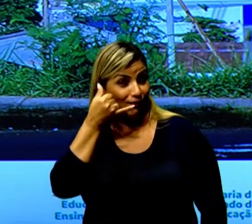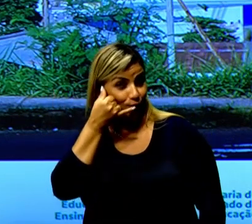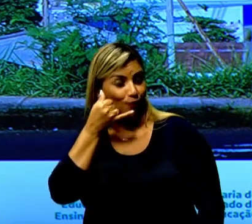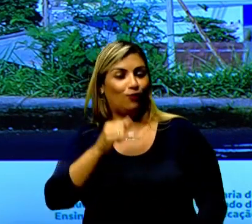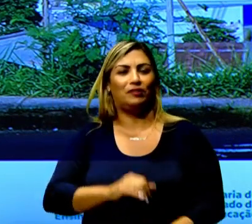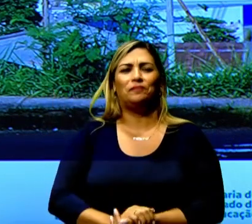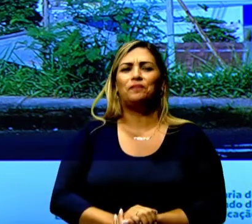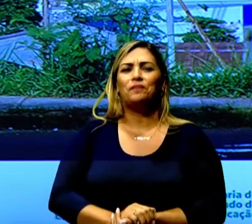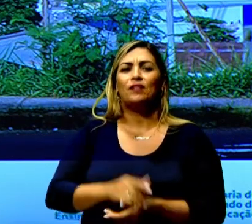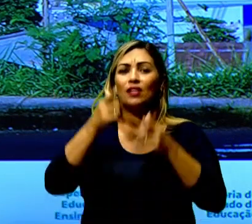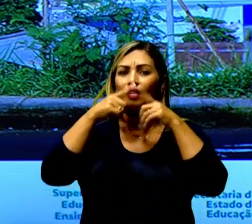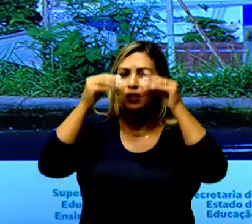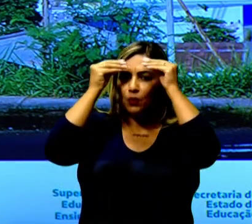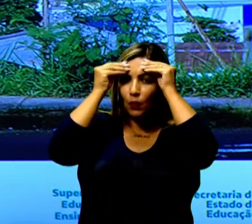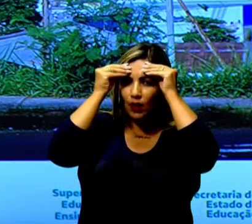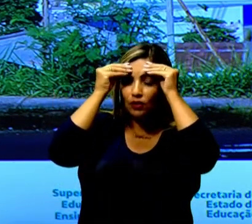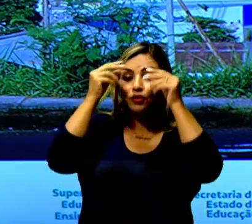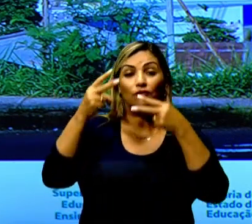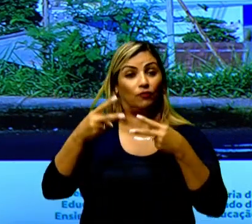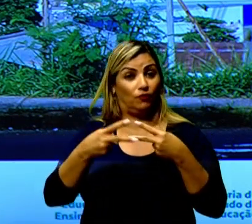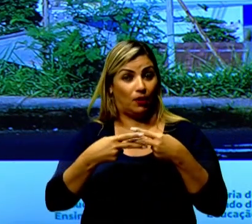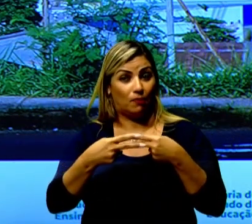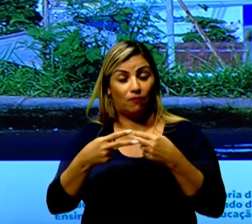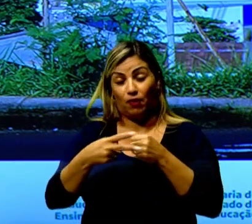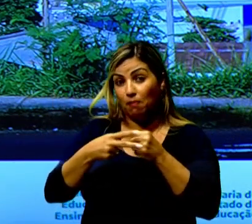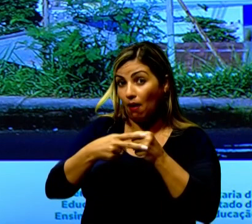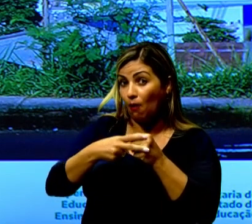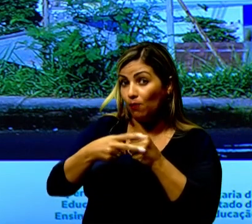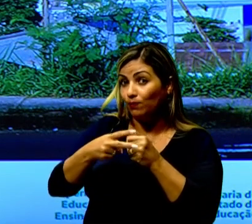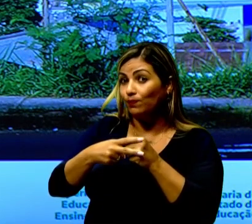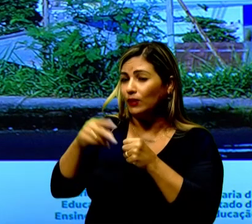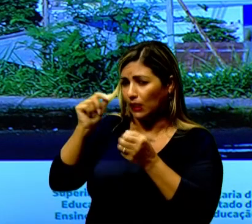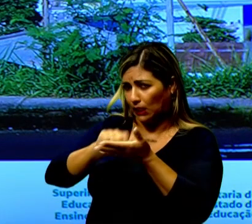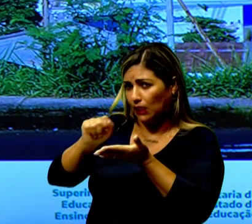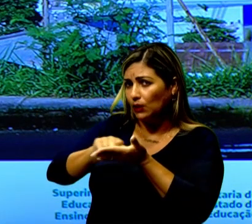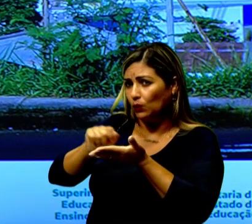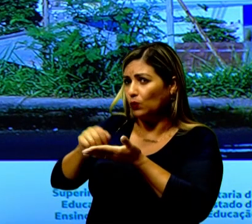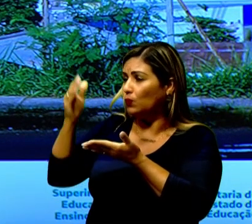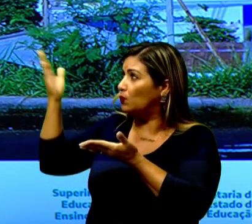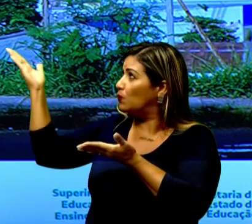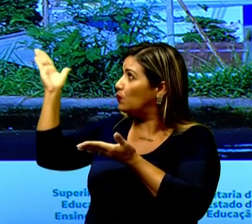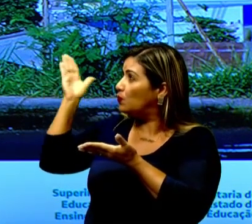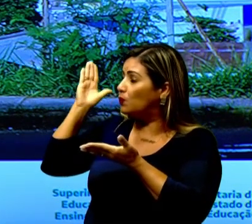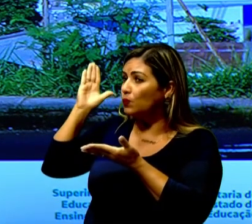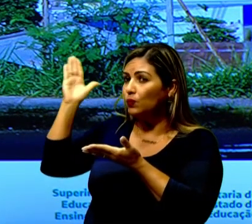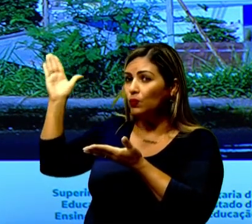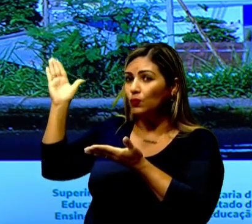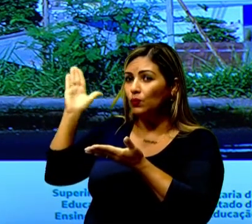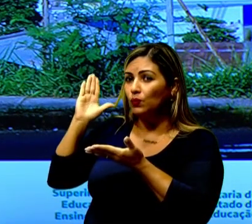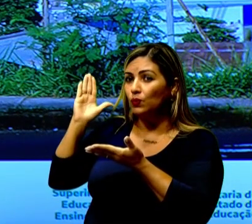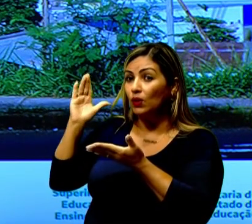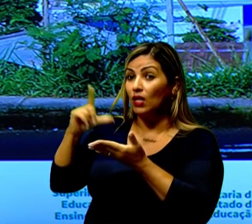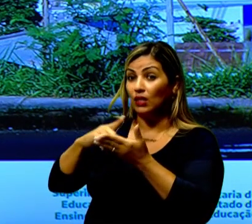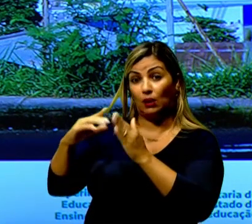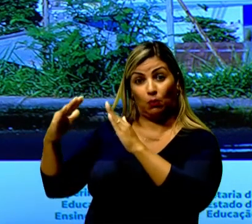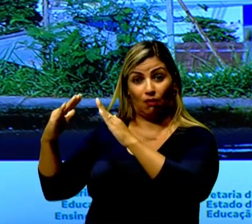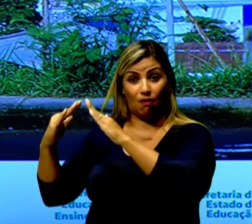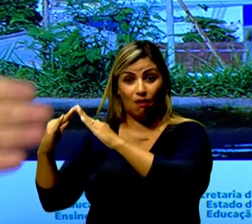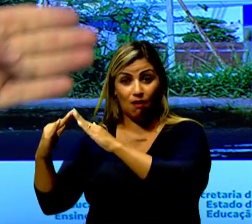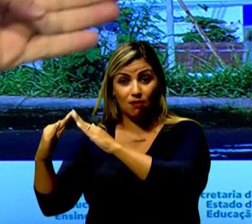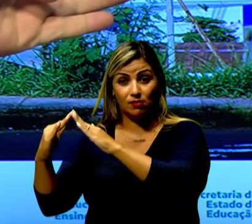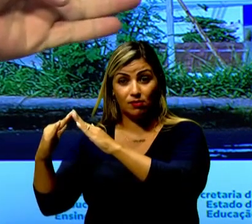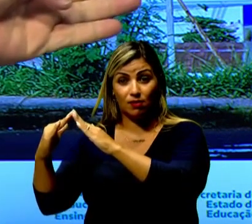linguagem verbal que é a parte escrita e nós temos a linguagem não-verbal que é uma casa